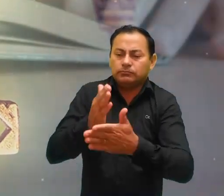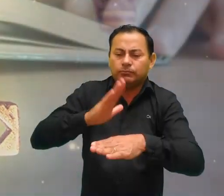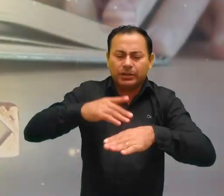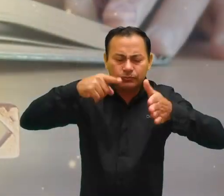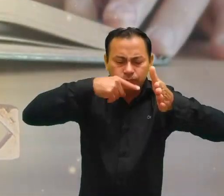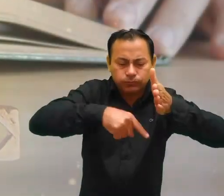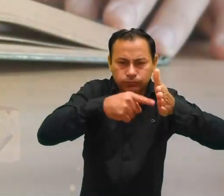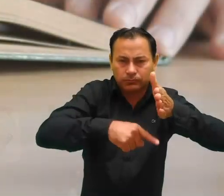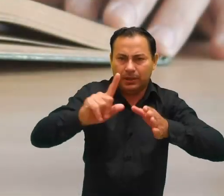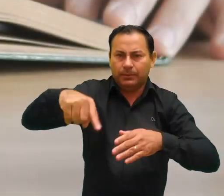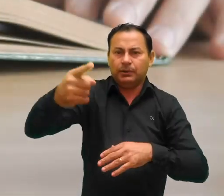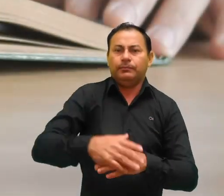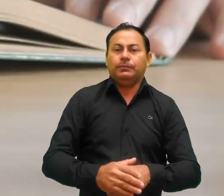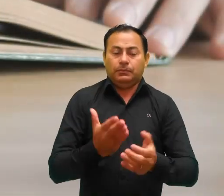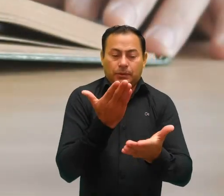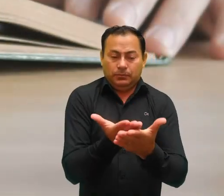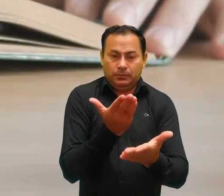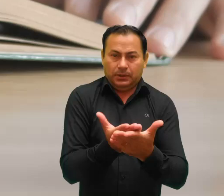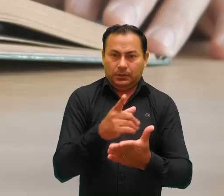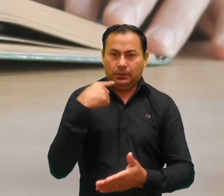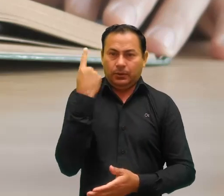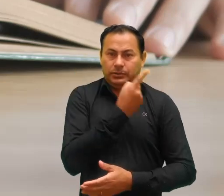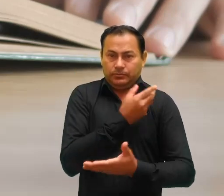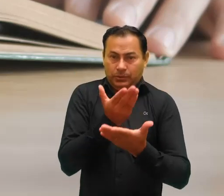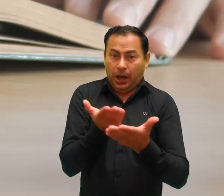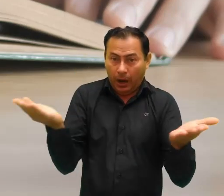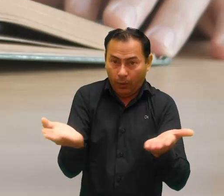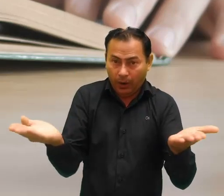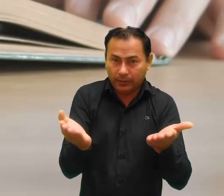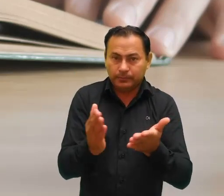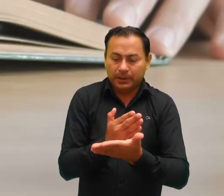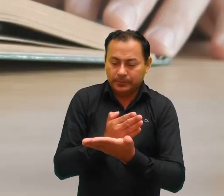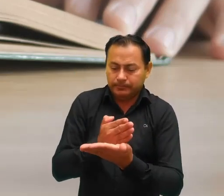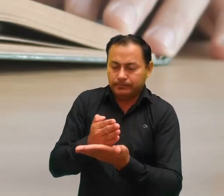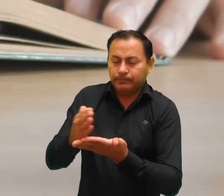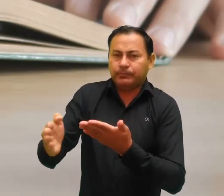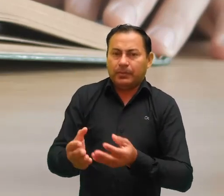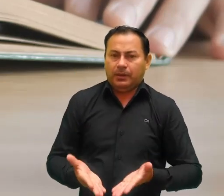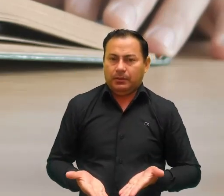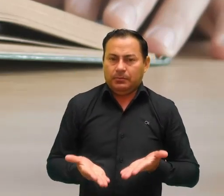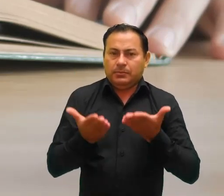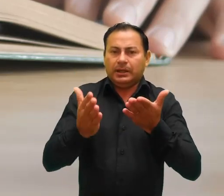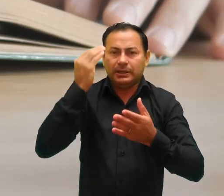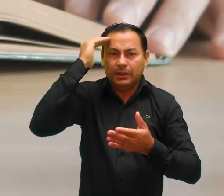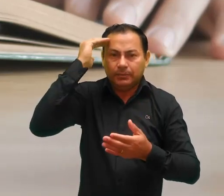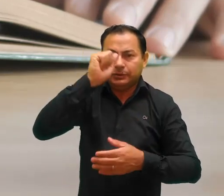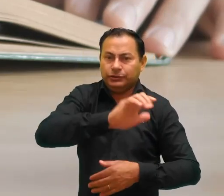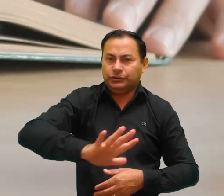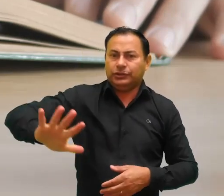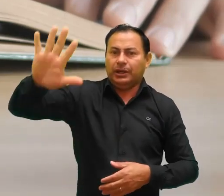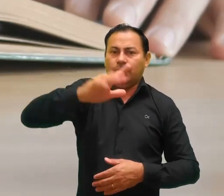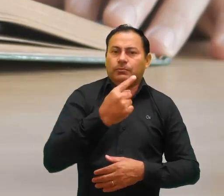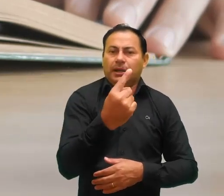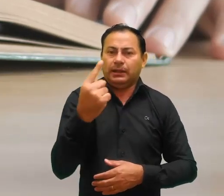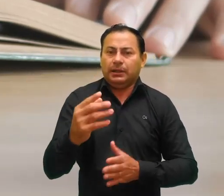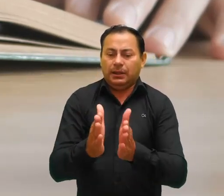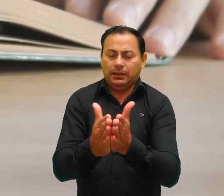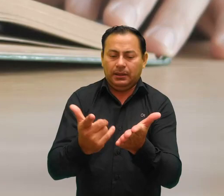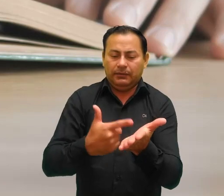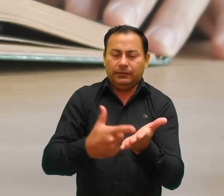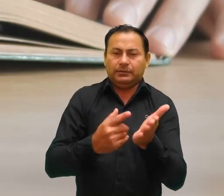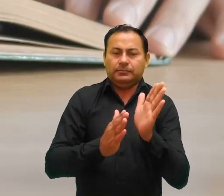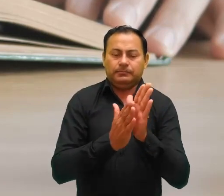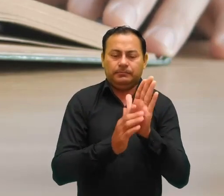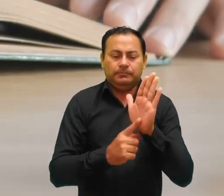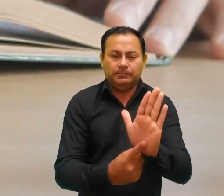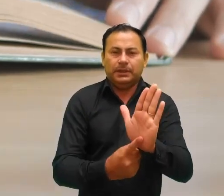estudo mais analítico. O tipo de estudo que estamos fazendo agora é introdutório e oferece uma visão geral de cada livro da Bíblia,